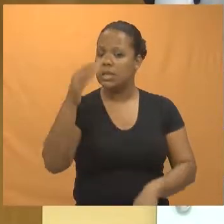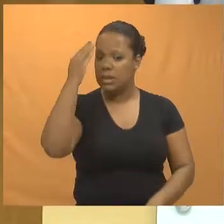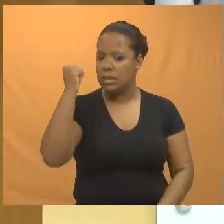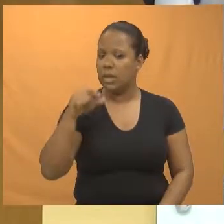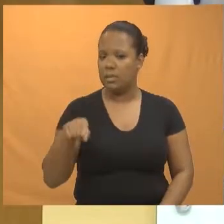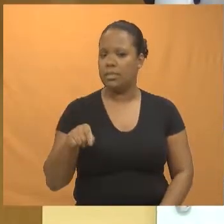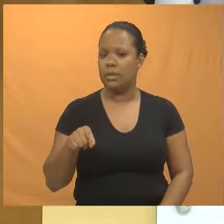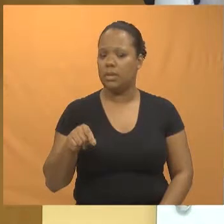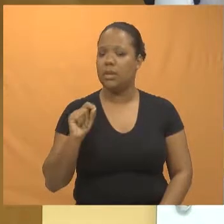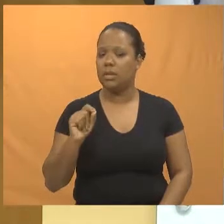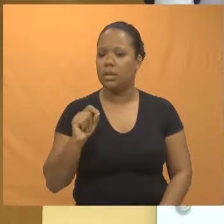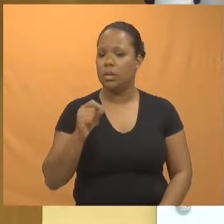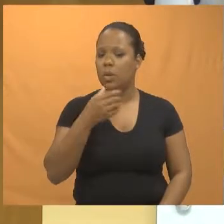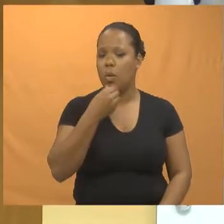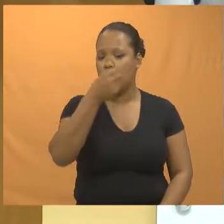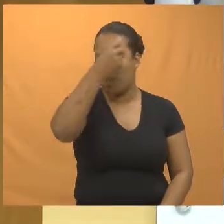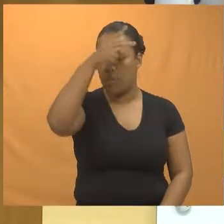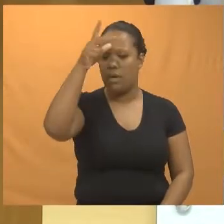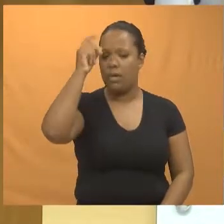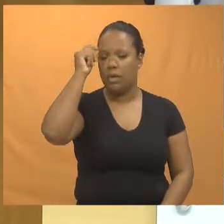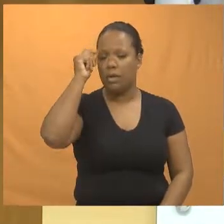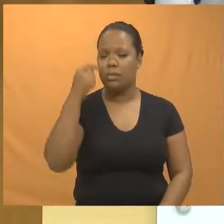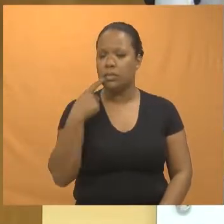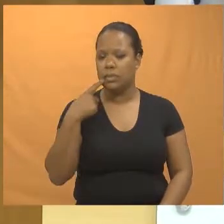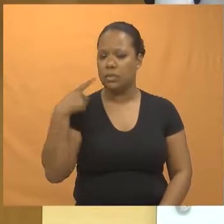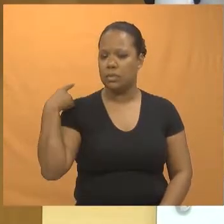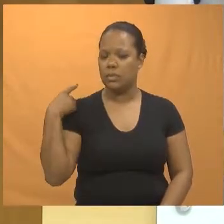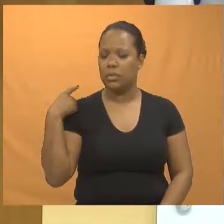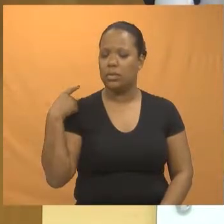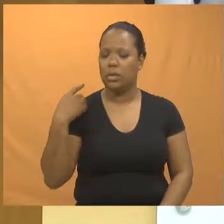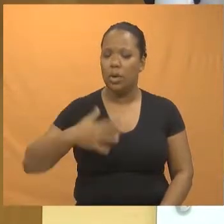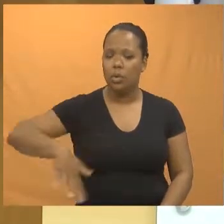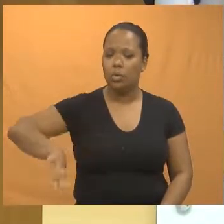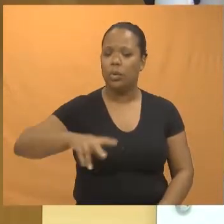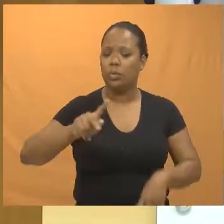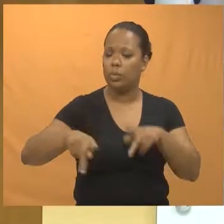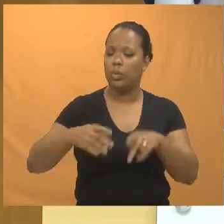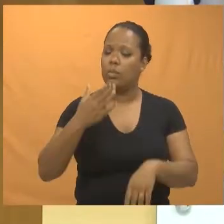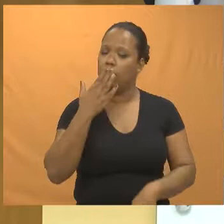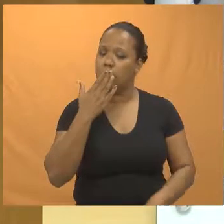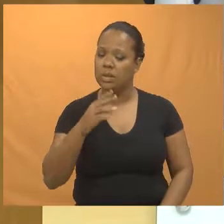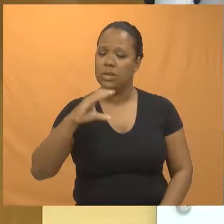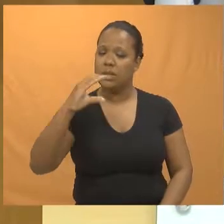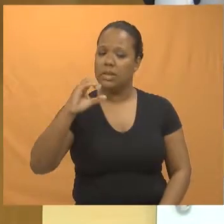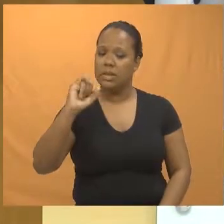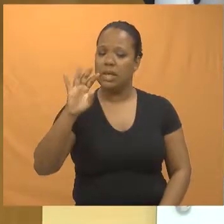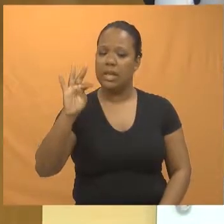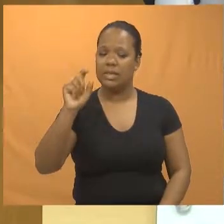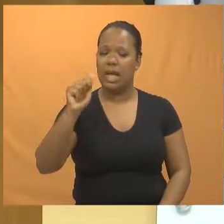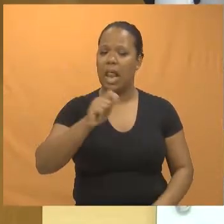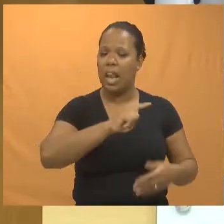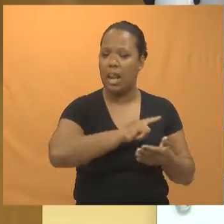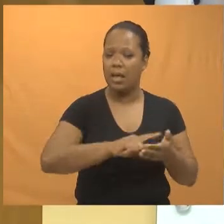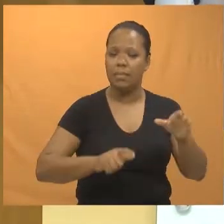aqui, que o prefeito há pouco tempo, a pedido dos moradores do Jardim Siesta, ele fez uma limpeza